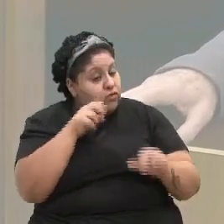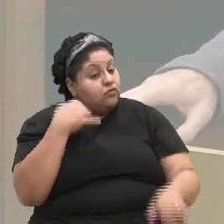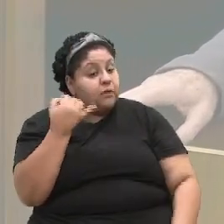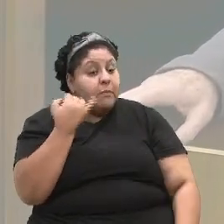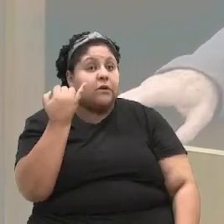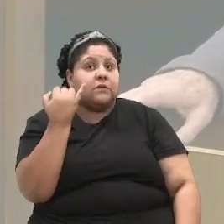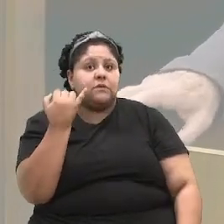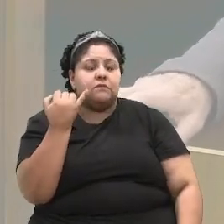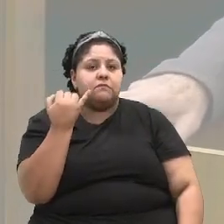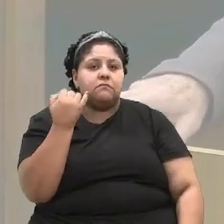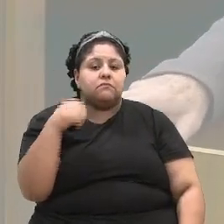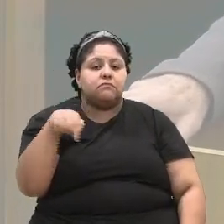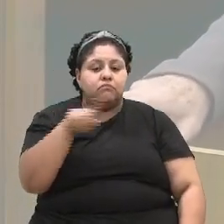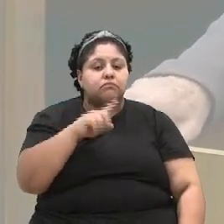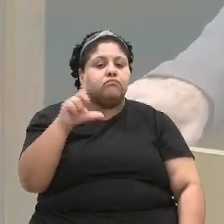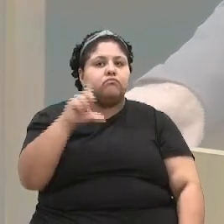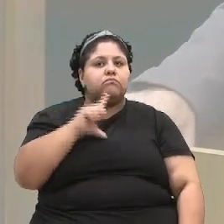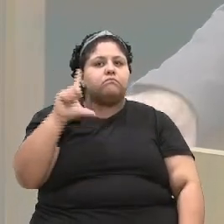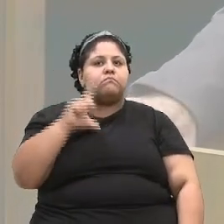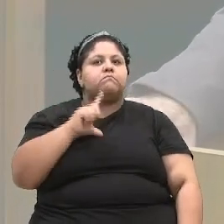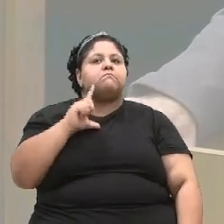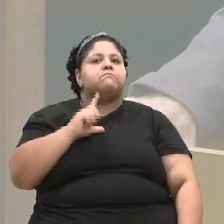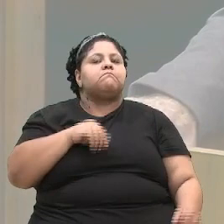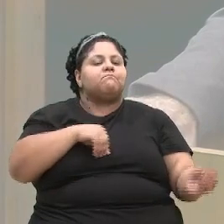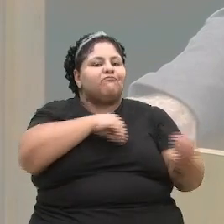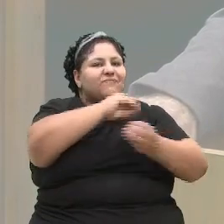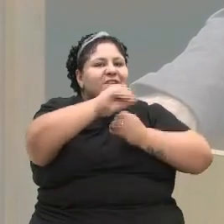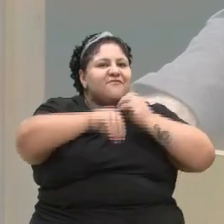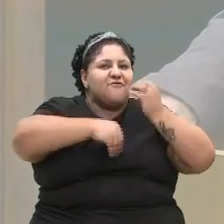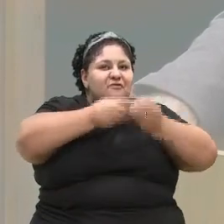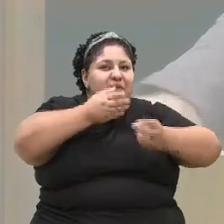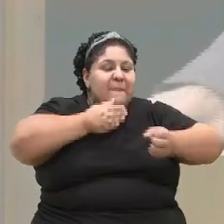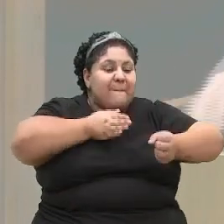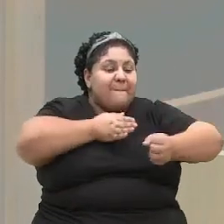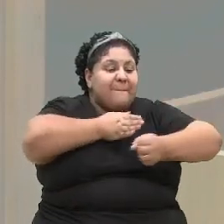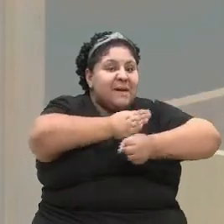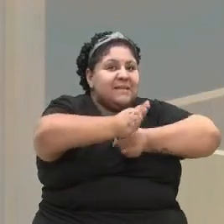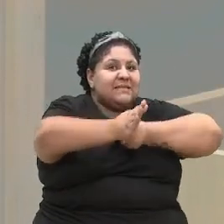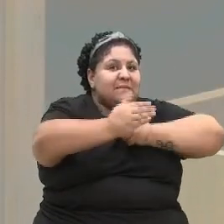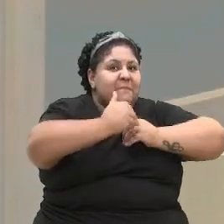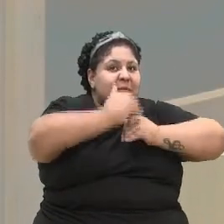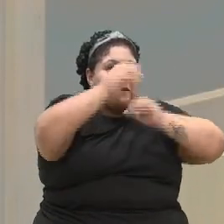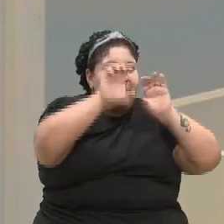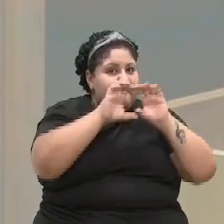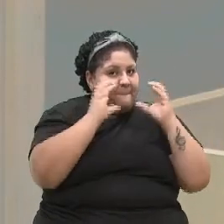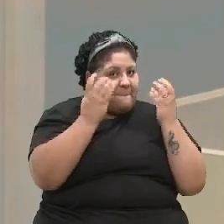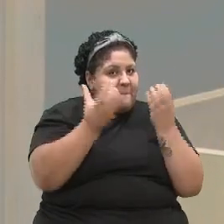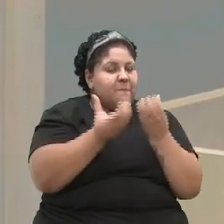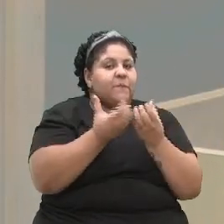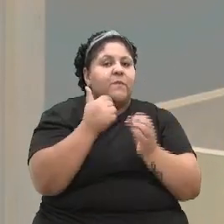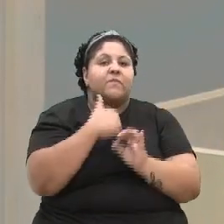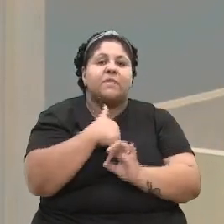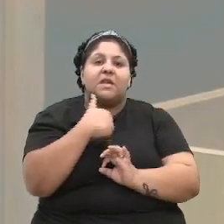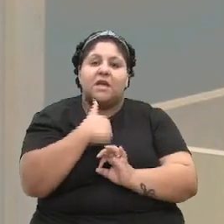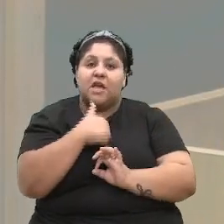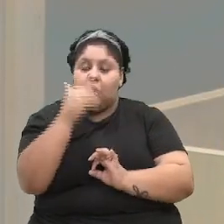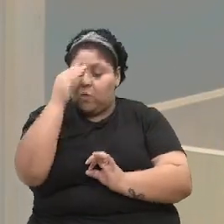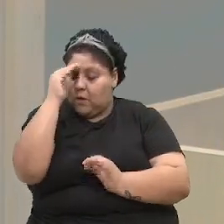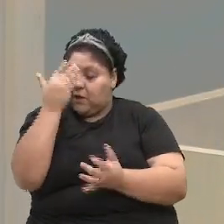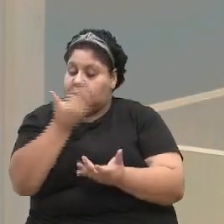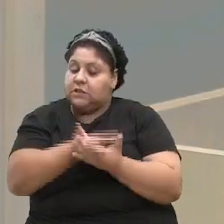importantíssimo. Nós temos que envolver mais a comunidade. Se tem uma certeza, e eu tenho essa certeza